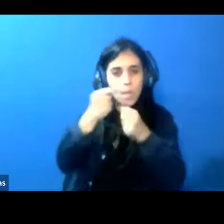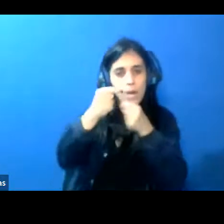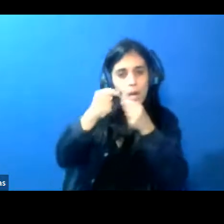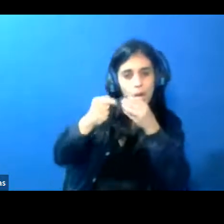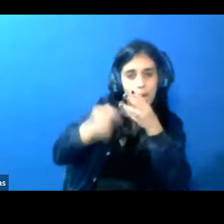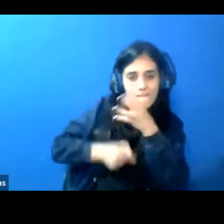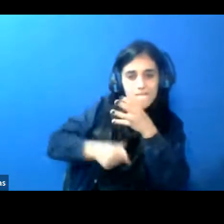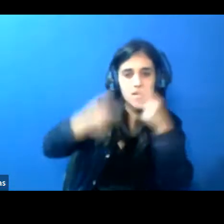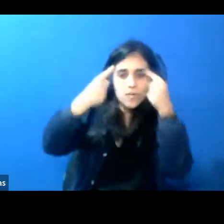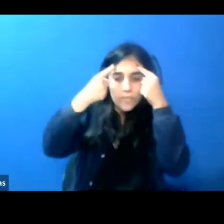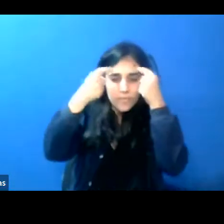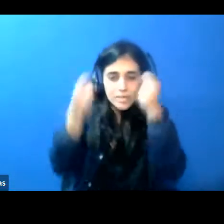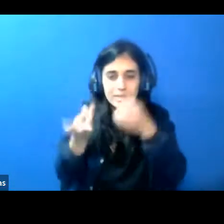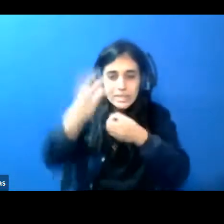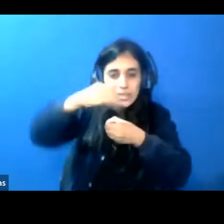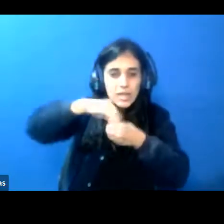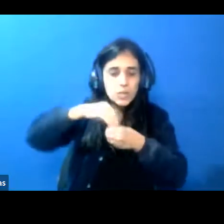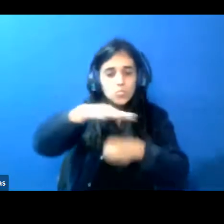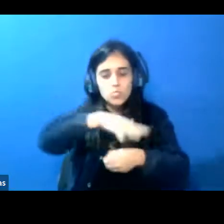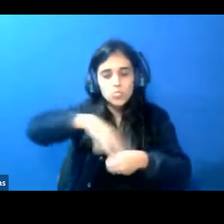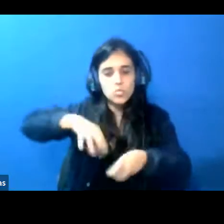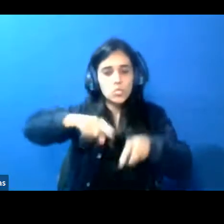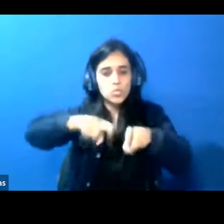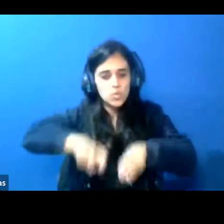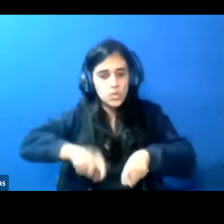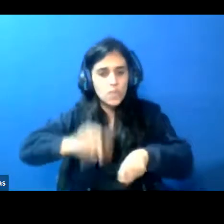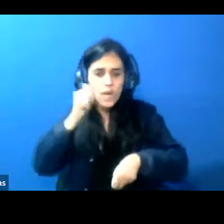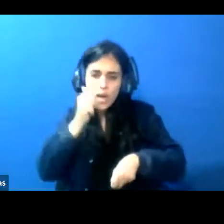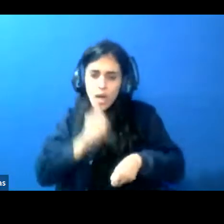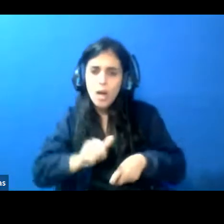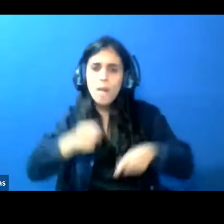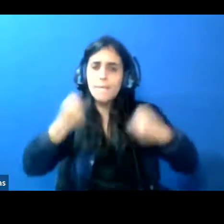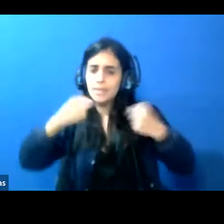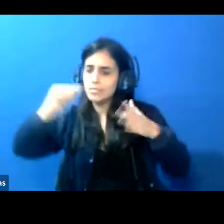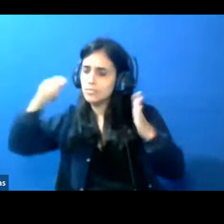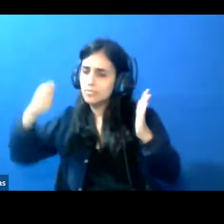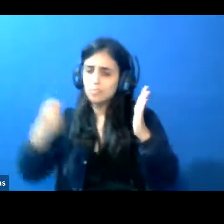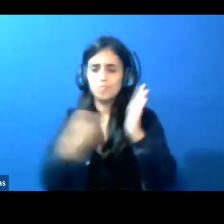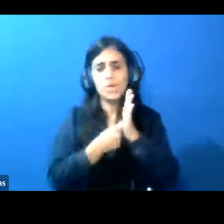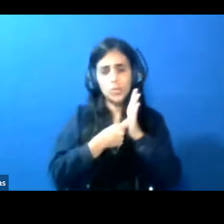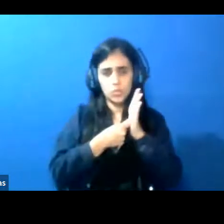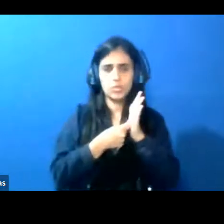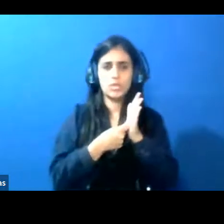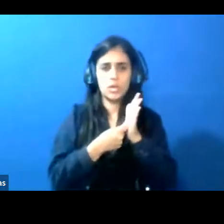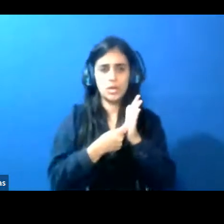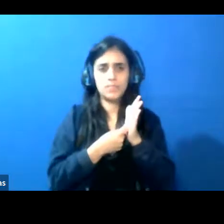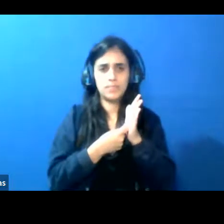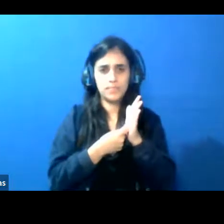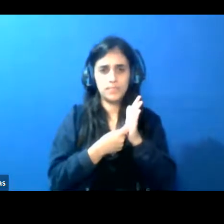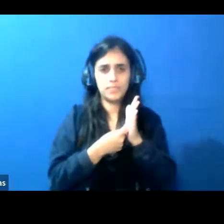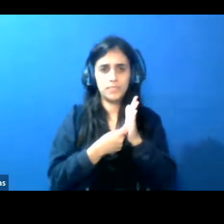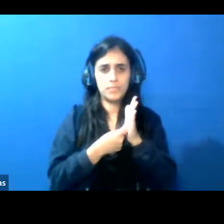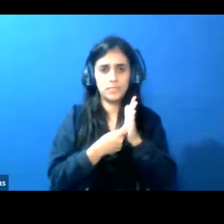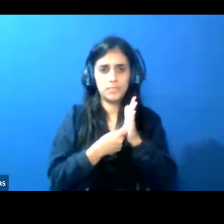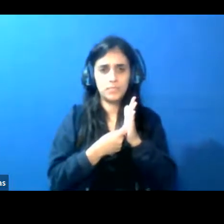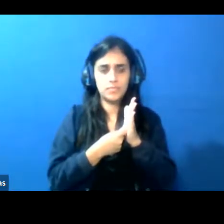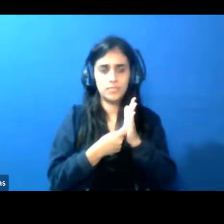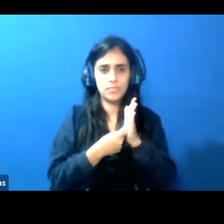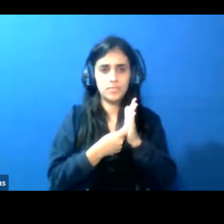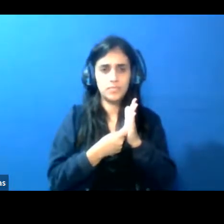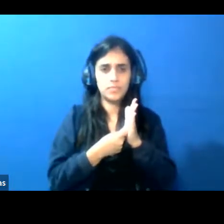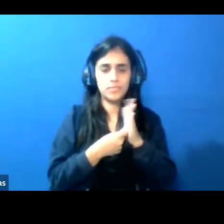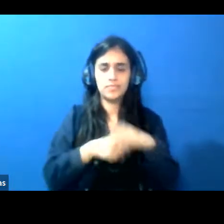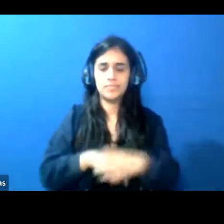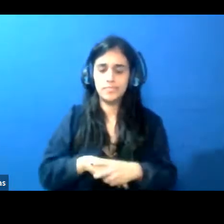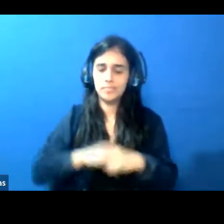violência no campo, as mulheres fazem a denúncia, e aí vem o terceiro objetivo